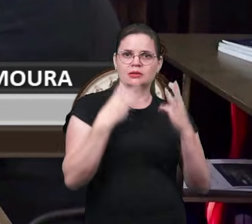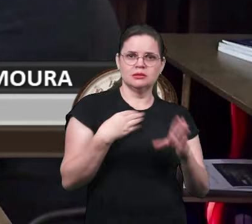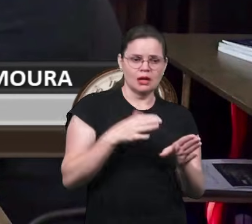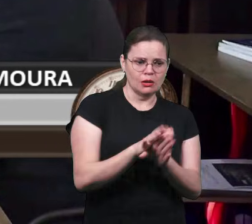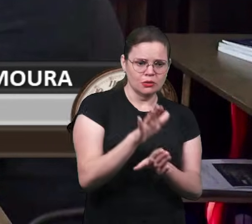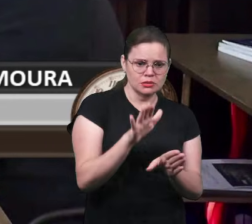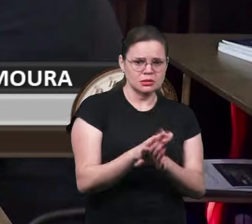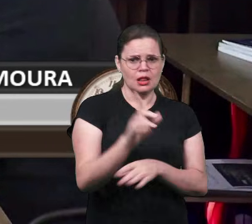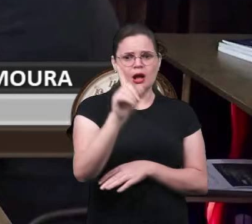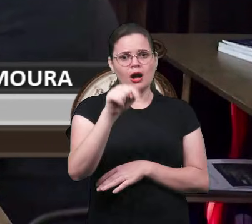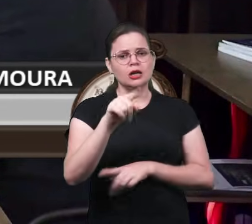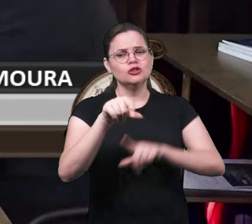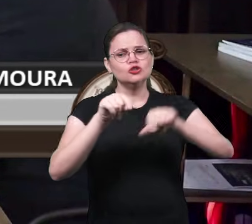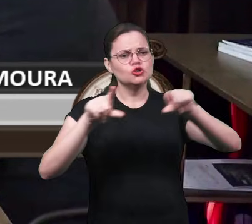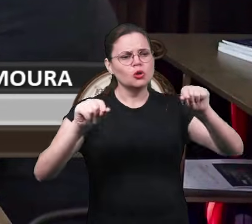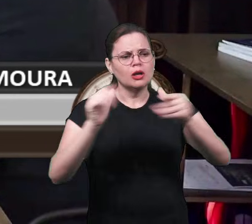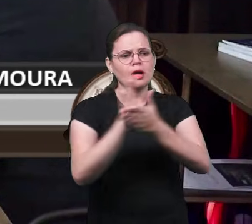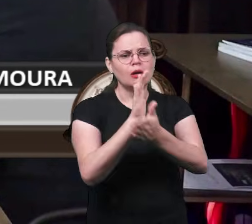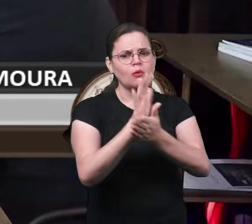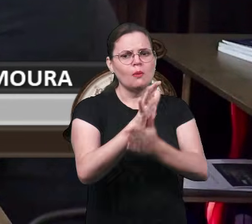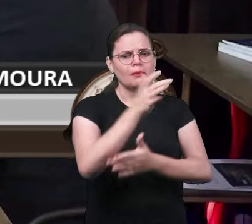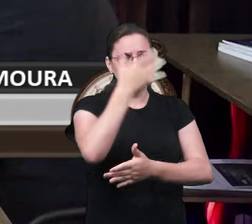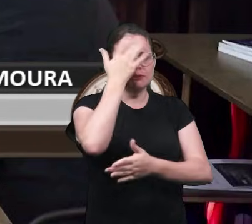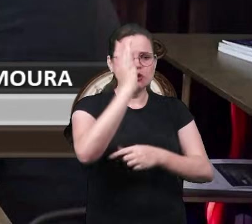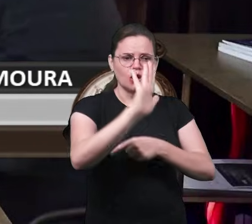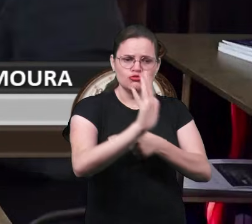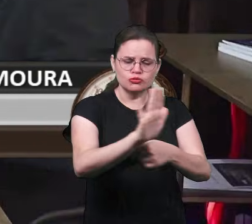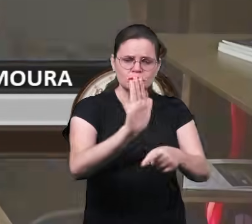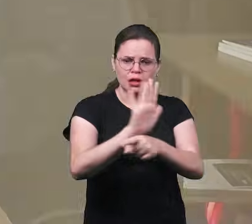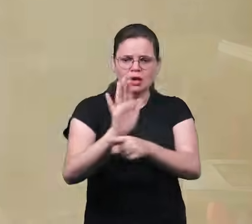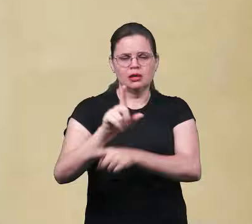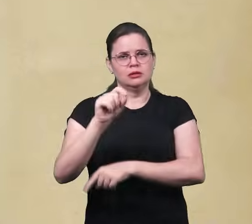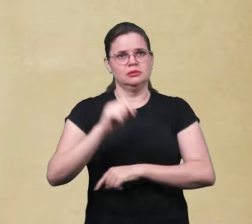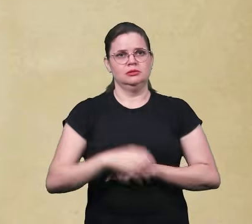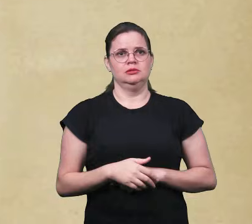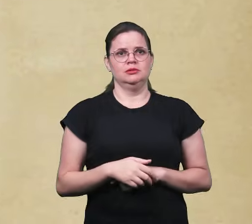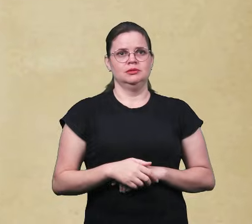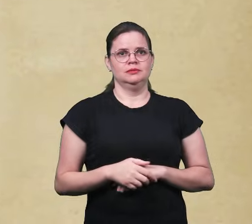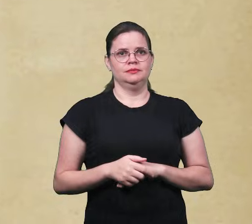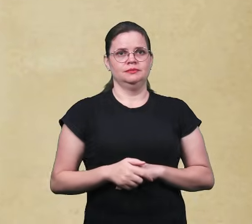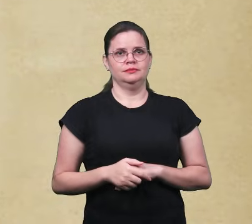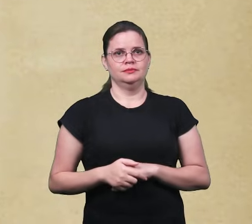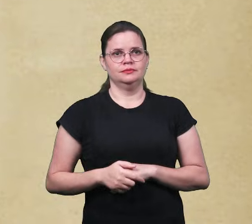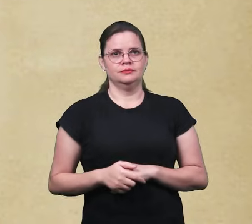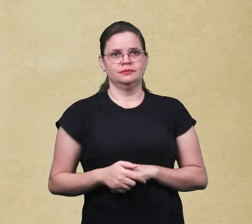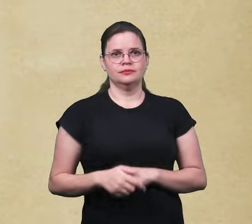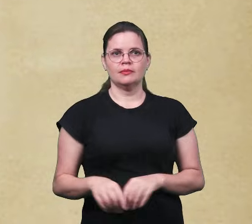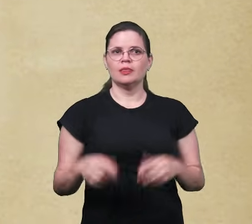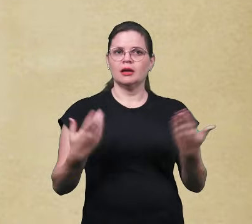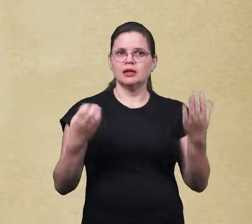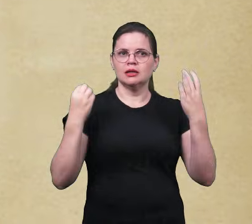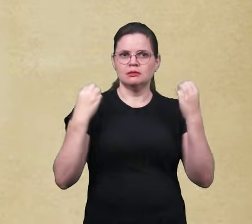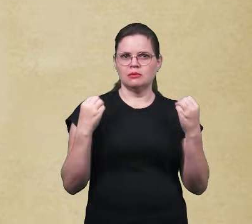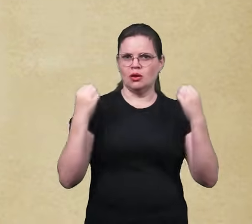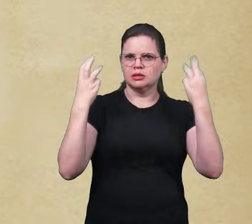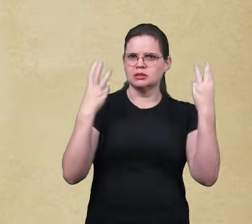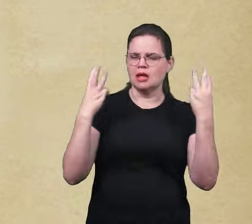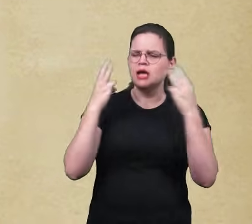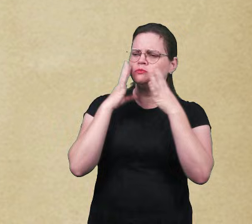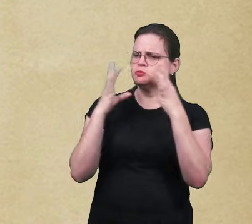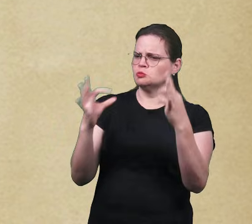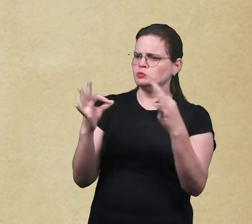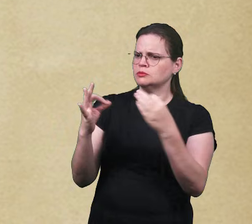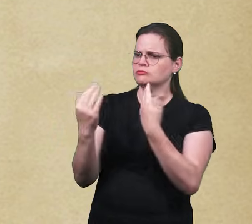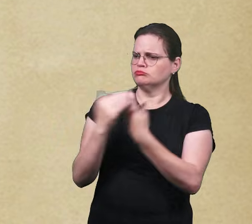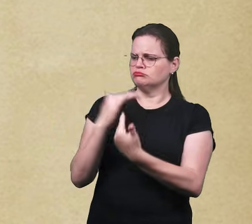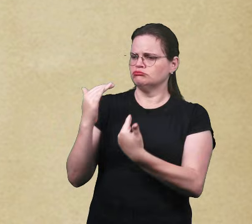que nós vamos abordar um pouco mais adiante, né? Não vou me deter muito aqui. E Moisés, então, ao ouvir esse conselho sábio de